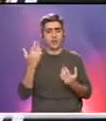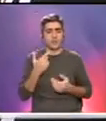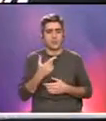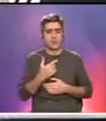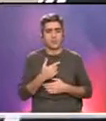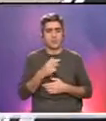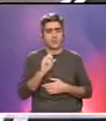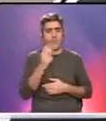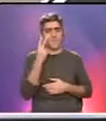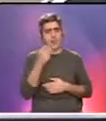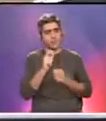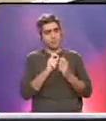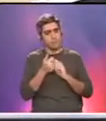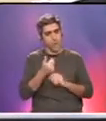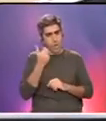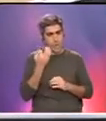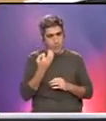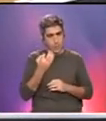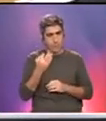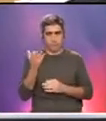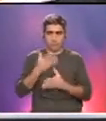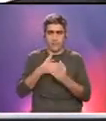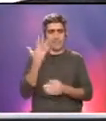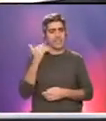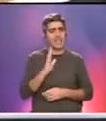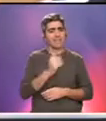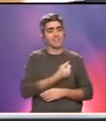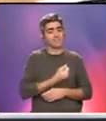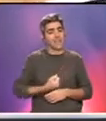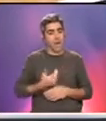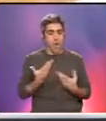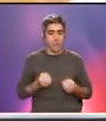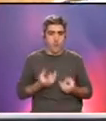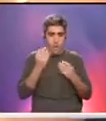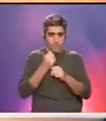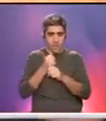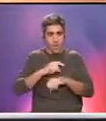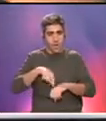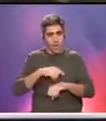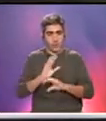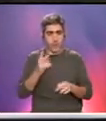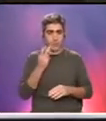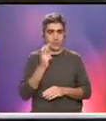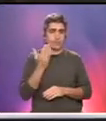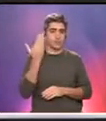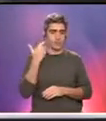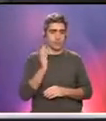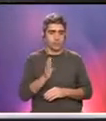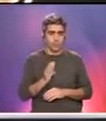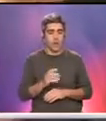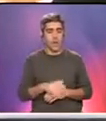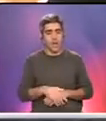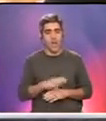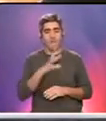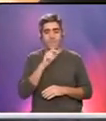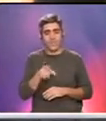Mas é que a sua vida, pelos vistos, melhorou um bocadinho, porque a informação que eu tinha é que estava desempregado. Pelo menos está aqui a fazer umas horinhas, não é? Sim, já foi há 2 anos. Já foi há 2 anos, portanto o seu filho